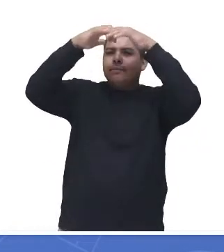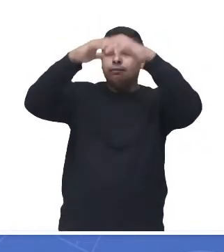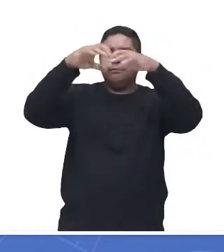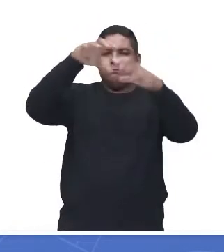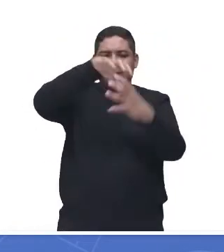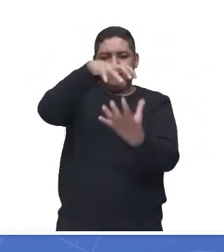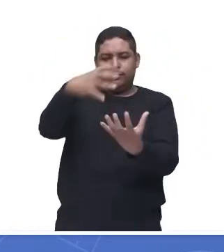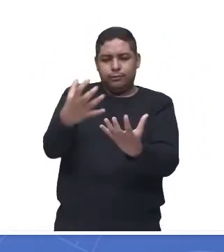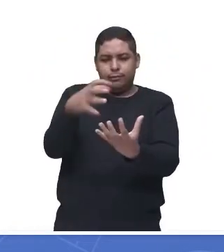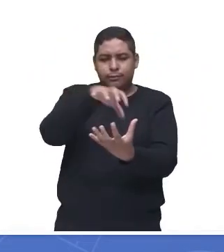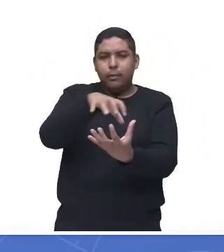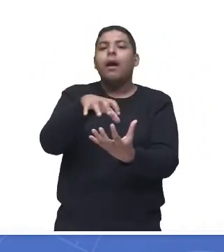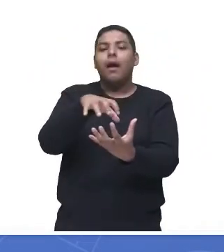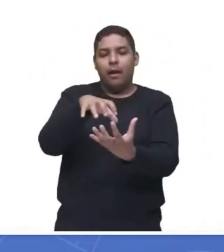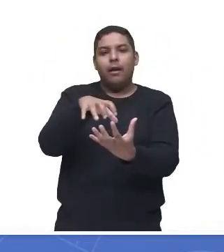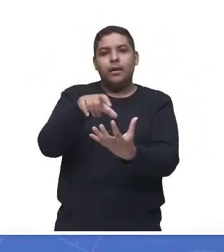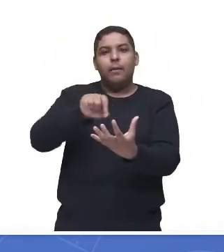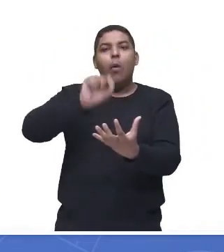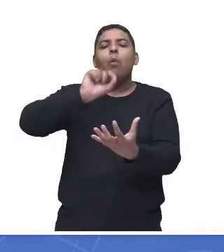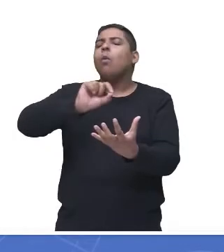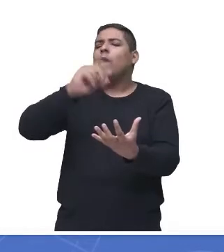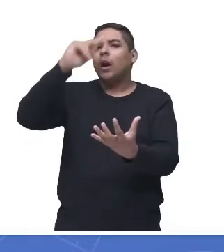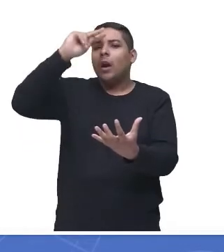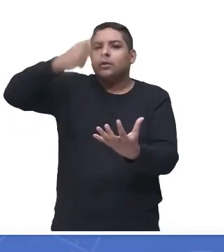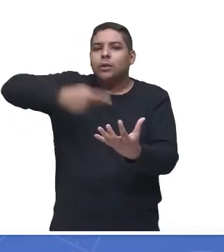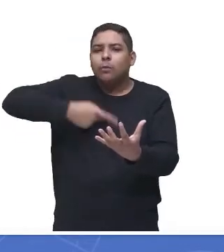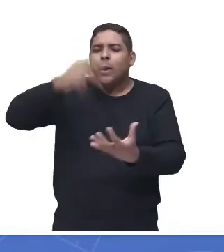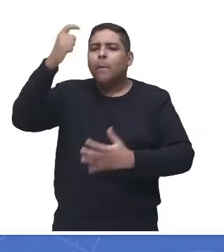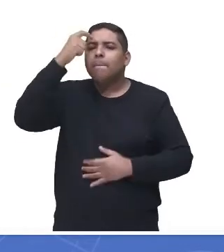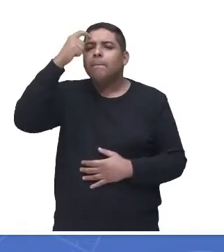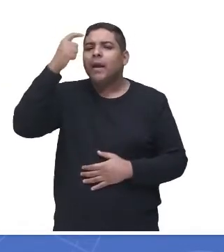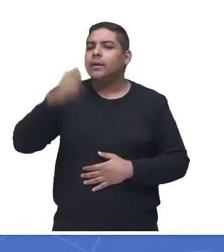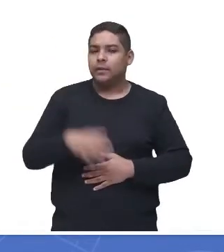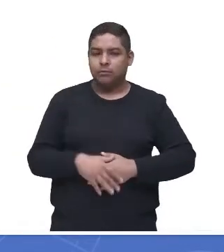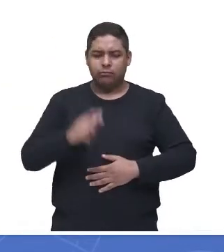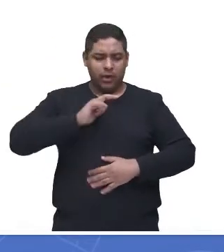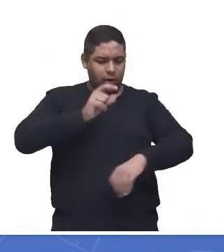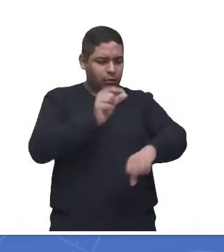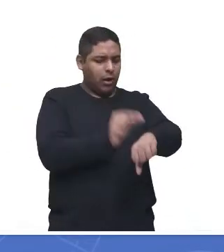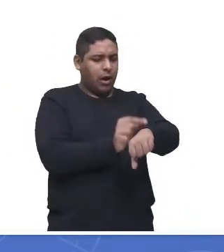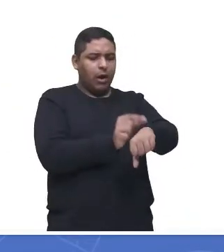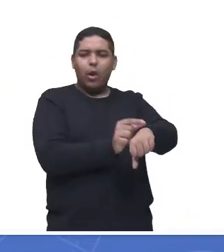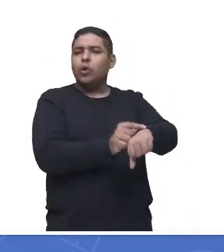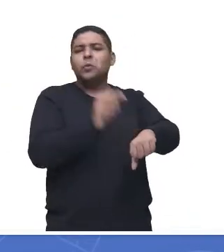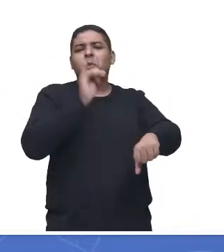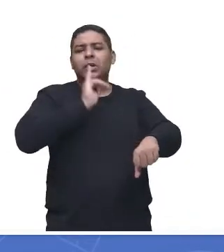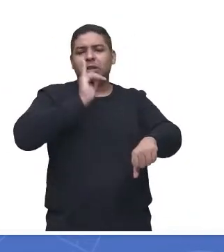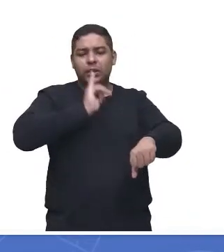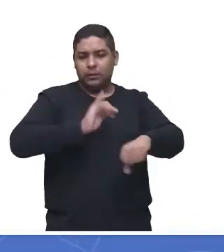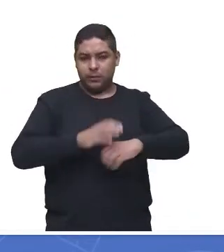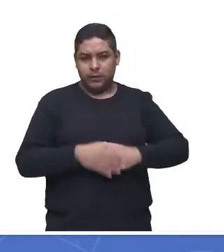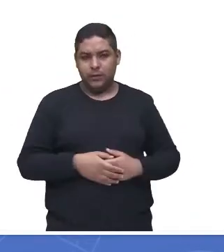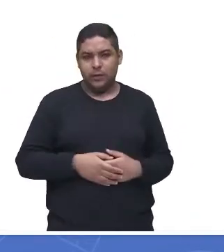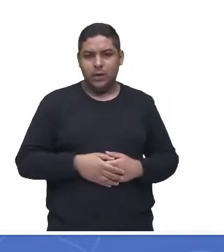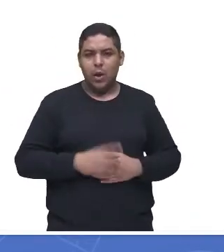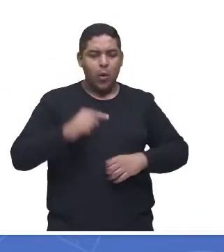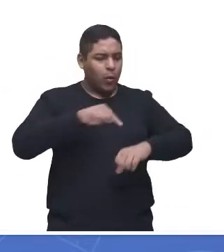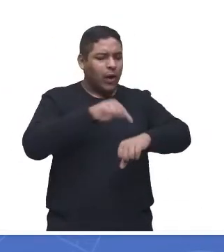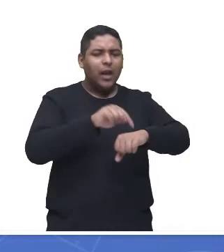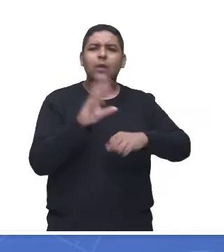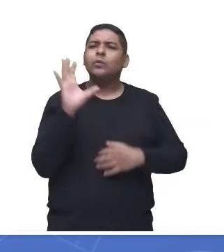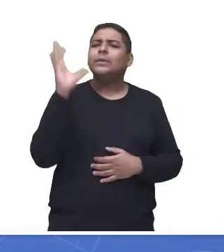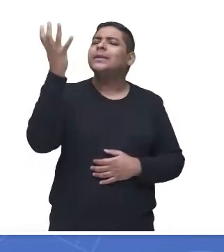homem pensa. Não quer saber só que nós temos um relógio, mas ela quer saber o que é o